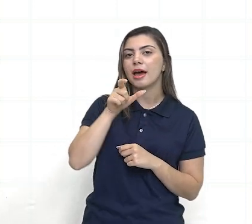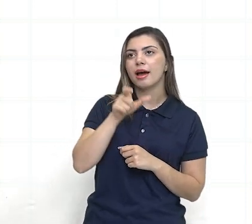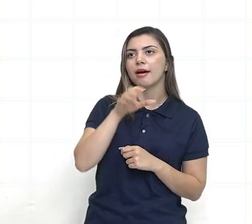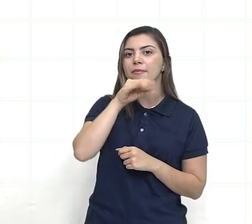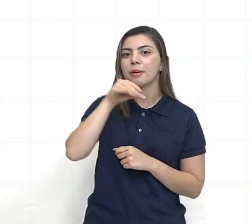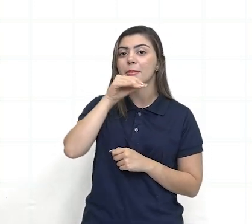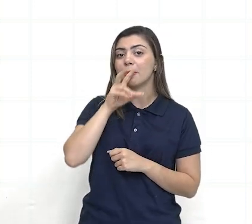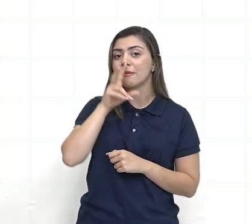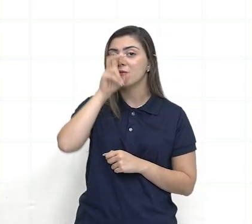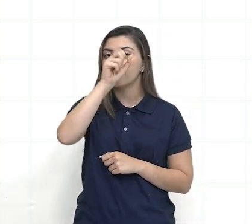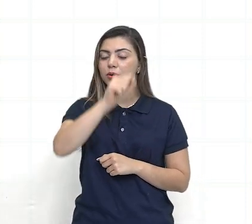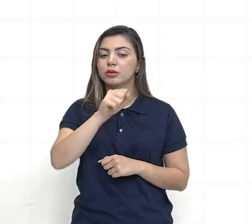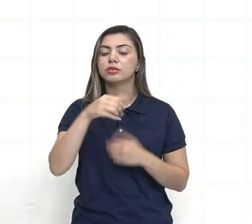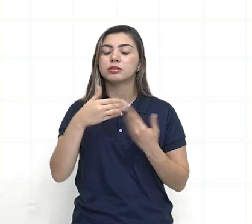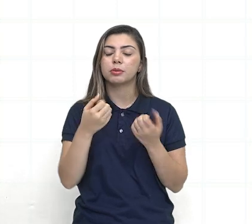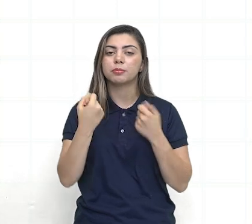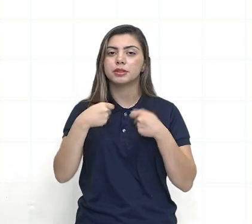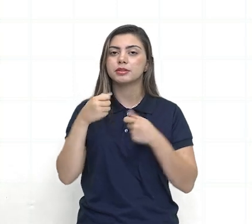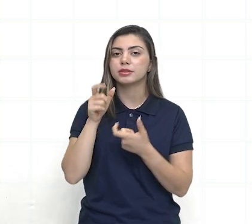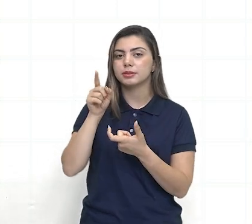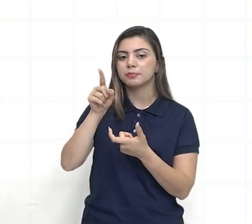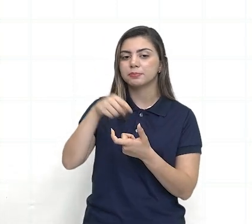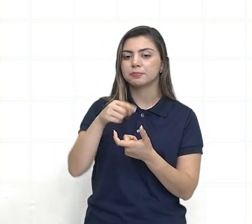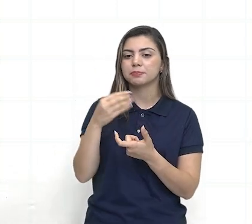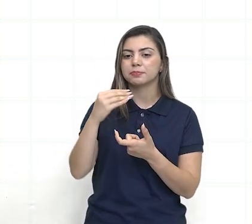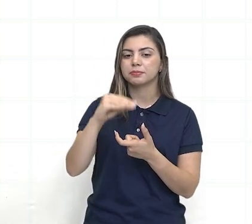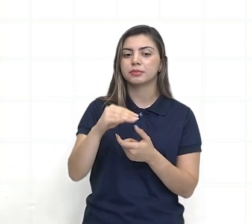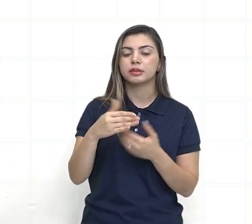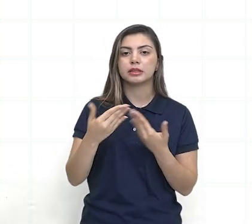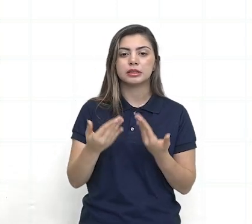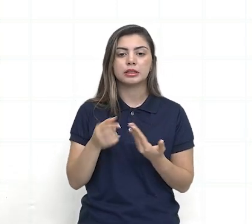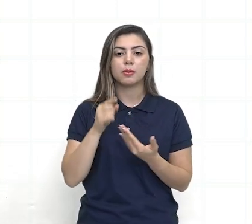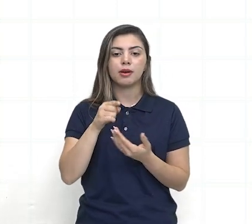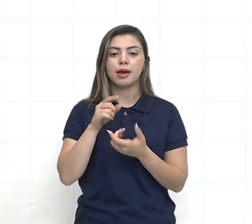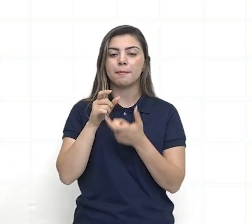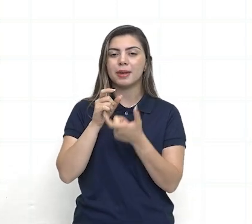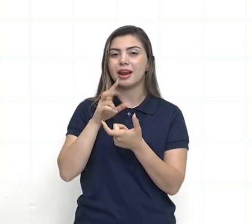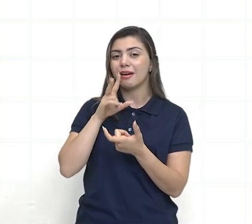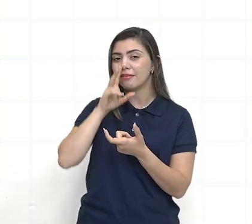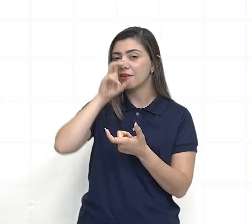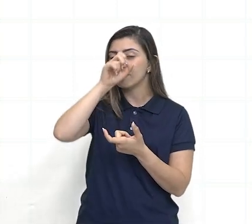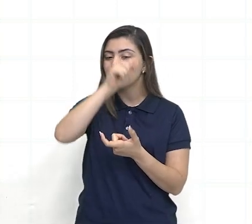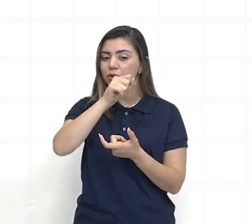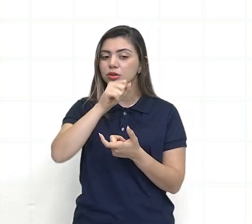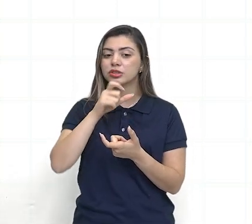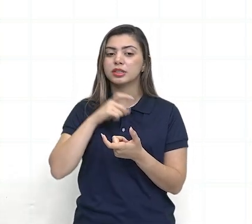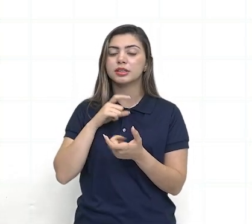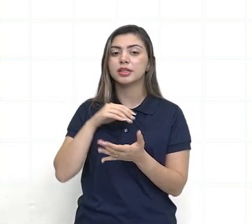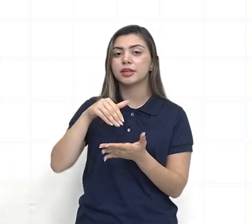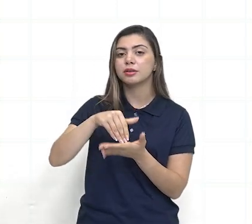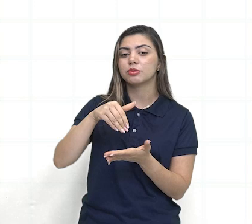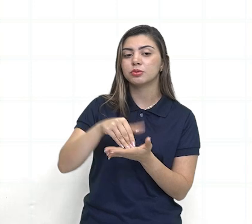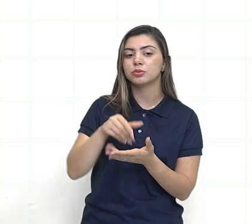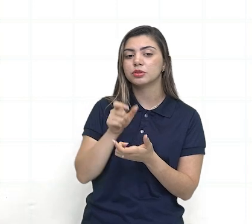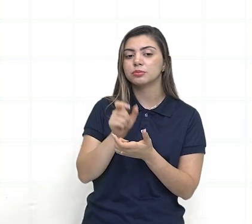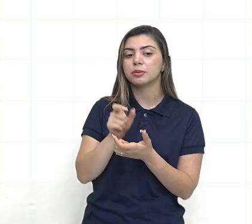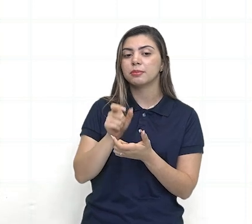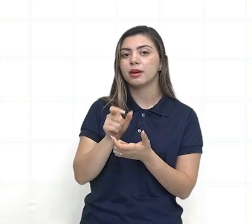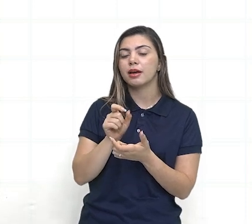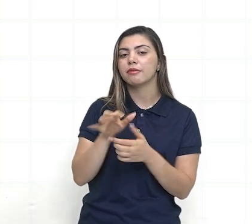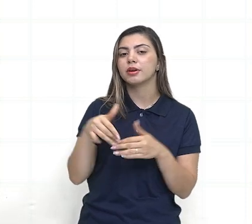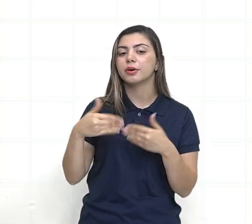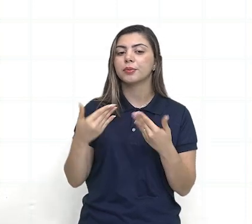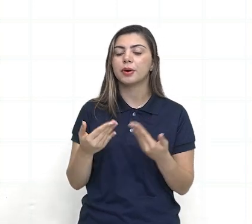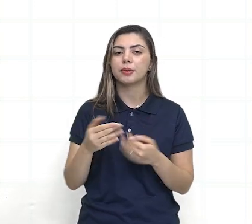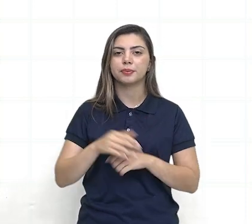palavra. Então, acentuam-se os monossílabos tônicos terminados em... Qual é a terminação? É